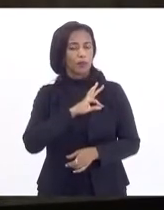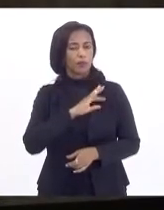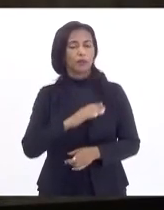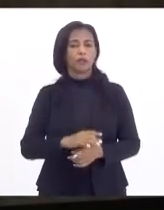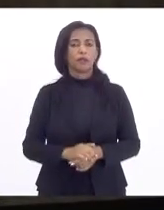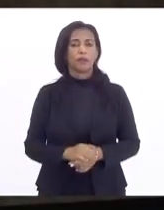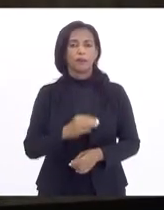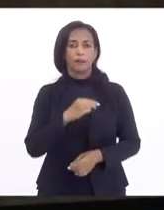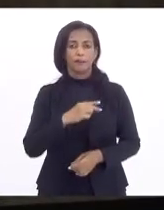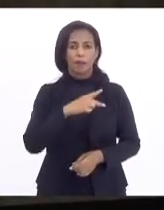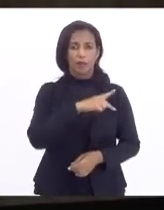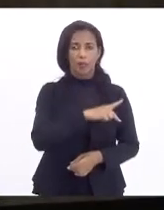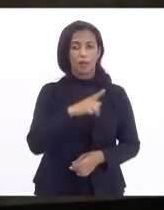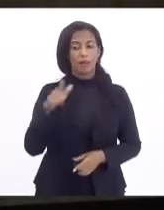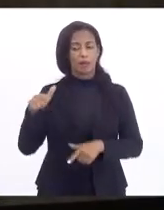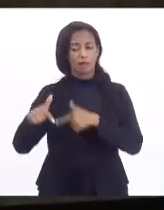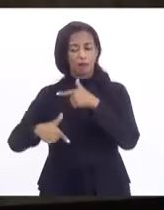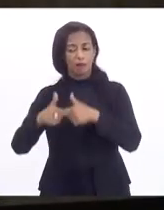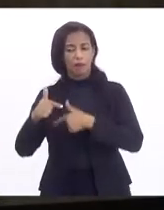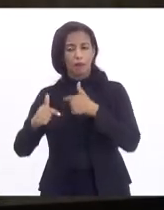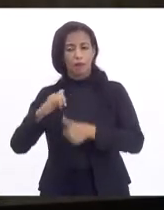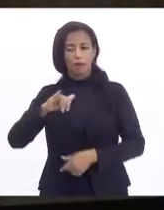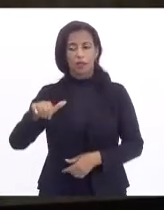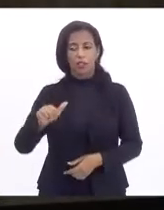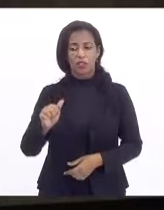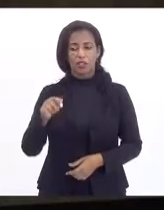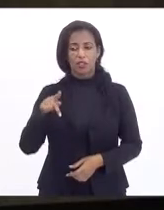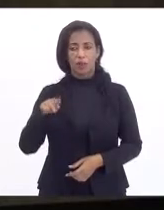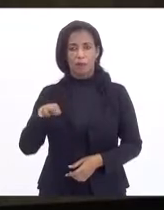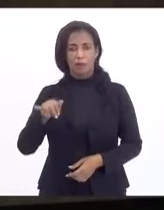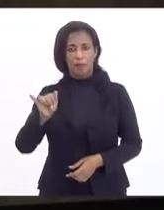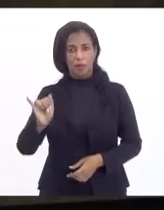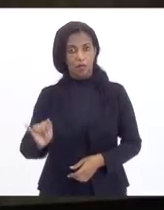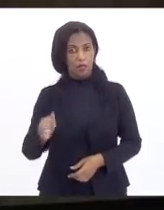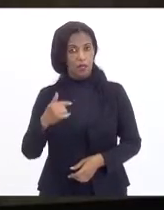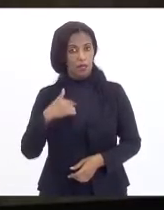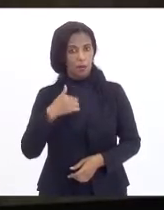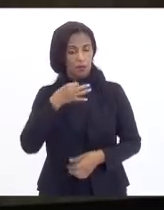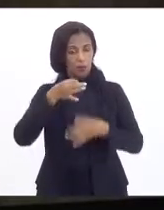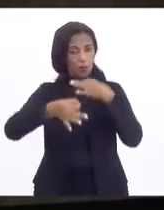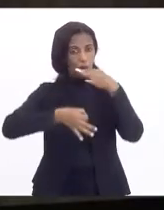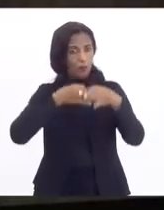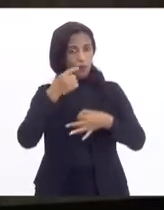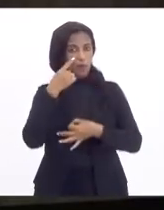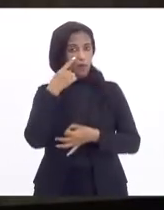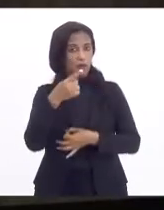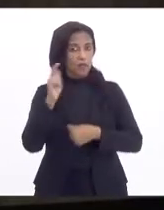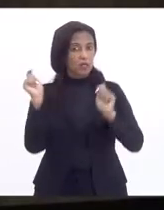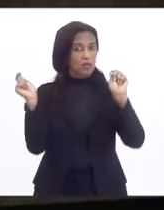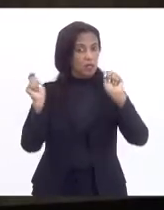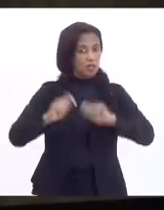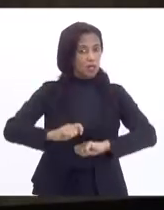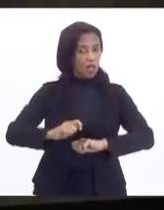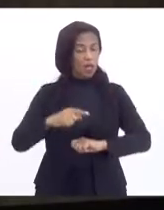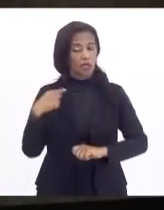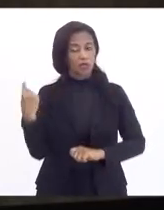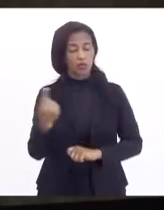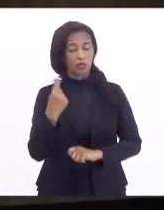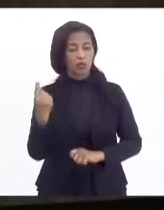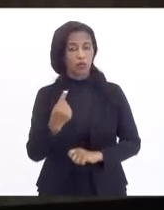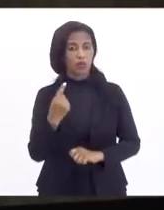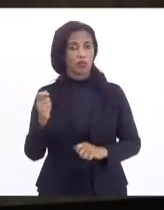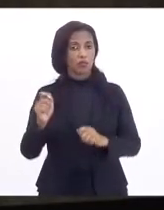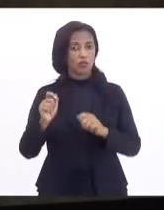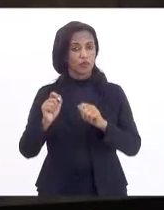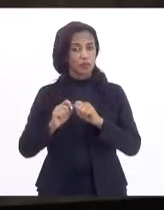que atuam na área de Japeri. Então, a minha ponderação é para verificar se há possibilidade de nós realizarmos